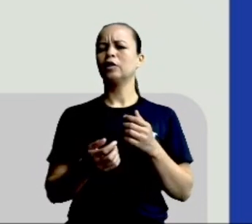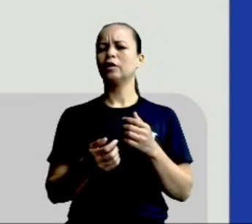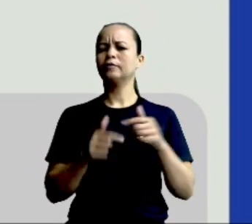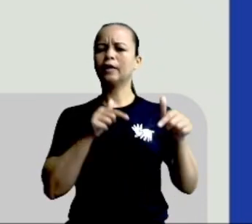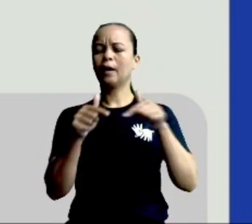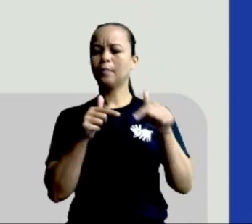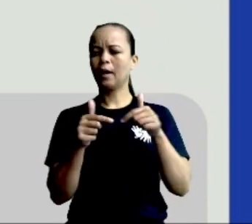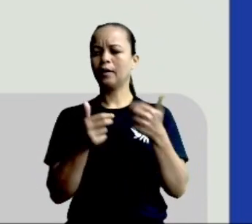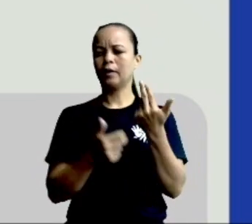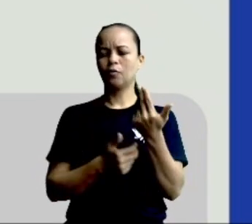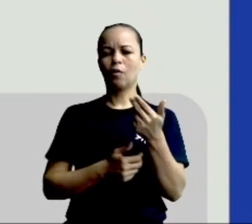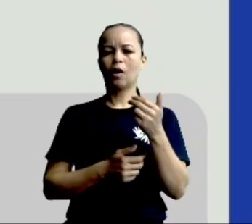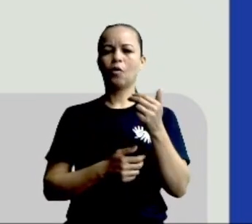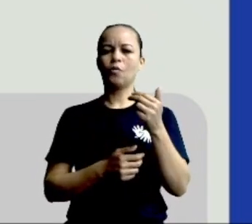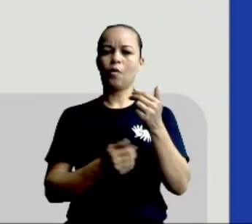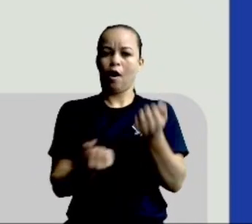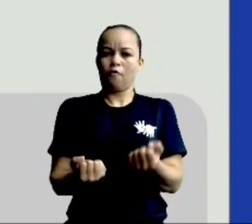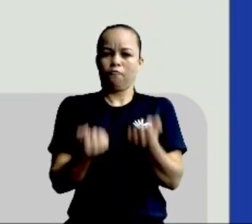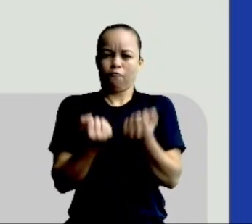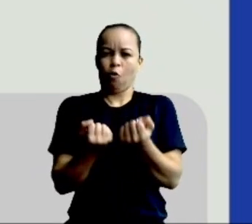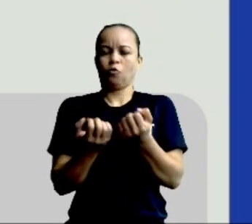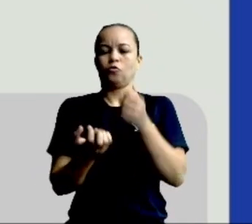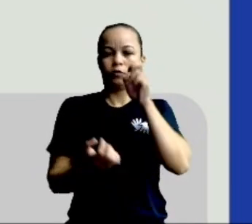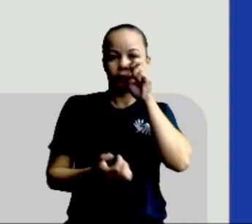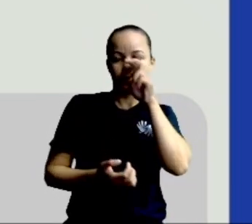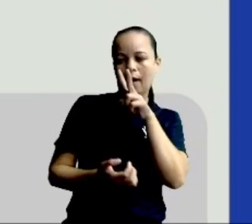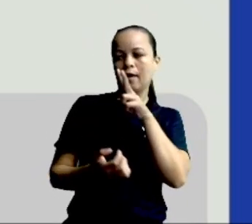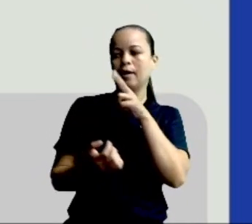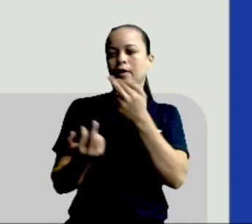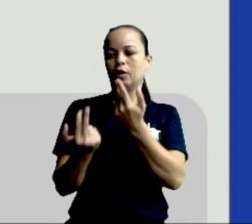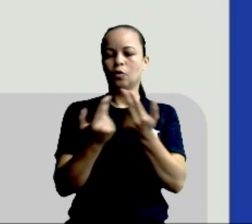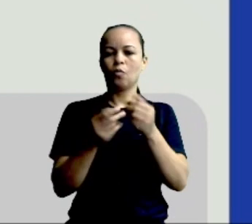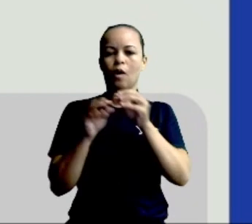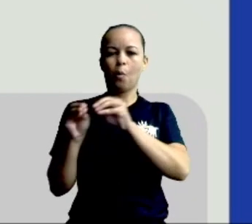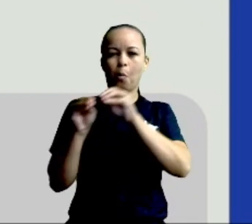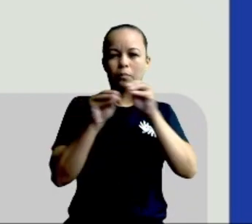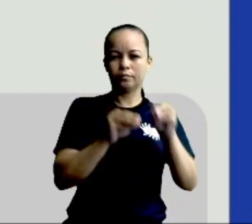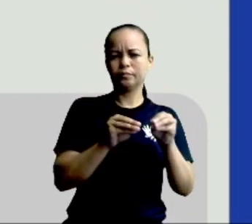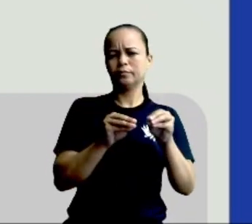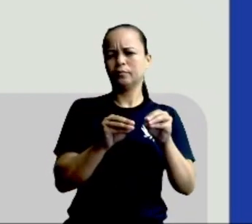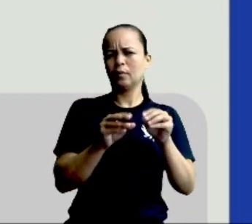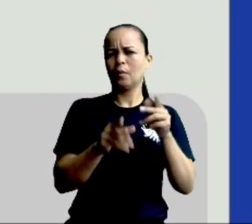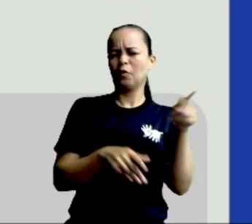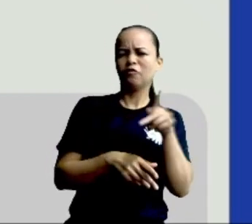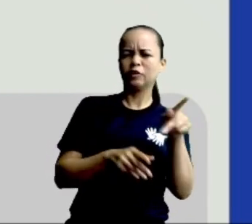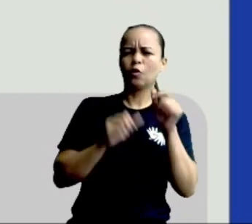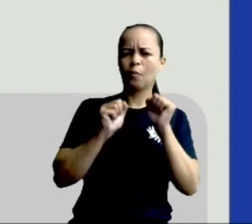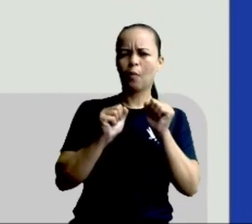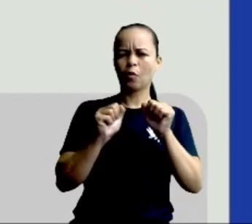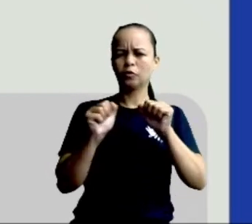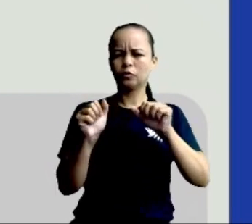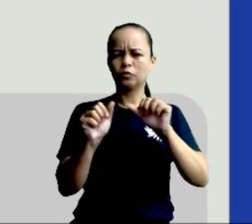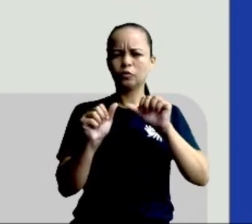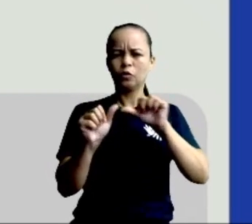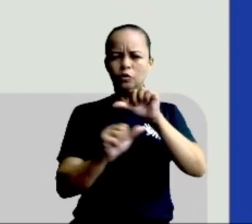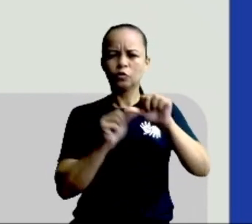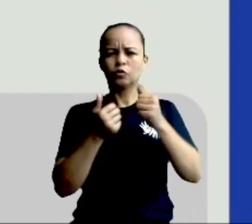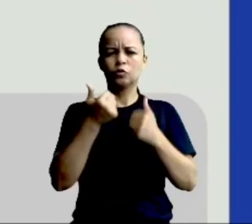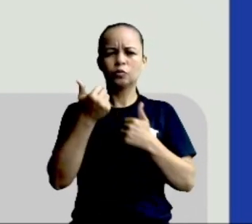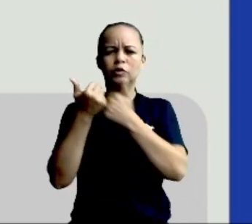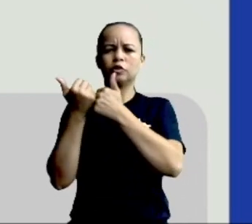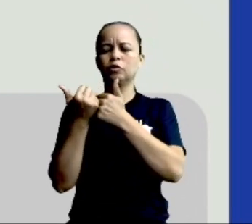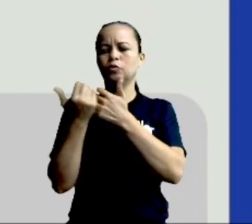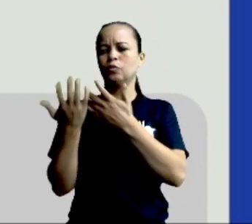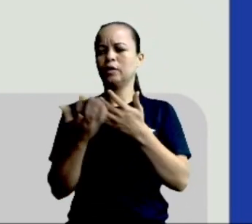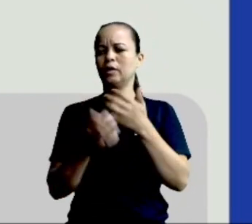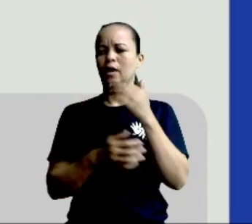a força vezes deslocamento. Professor, mas eu posso substituir F por P? Pode, porque é a força-peso,